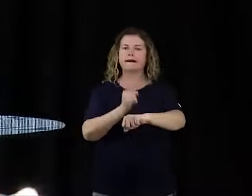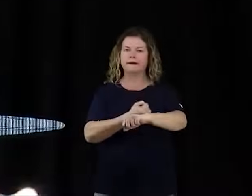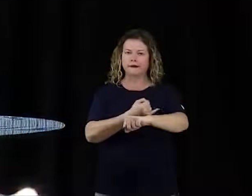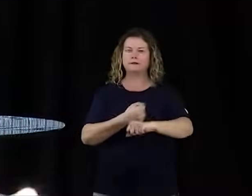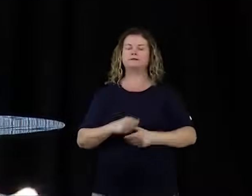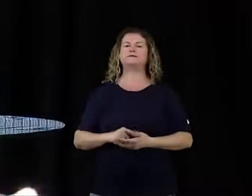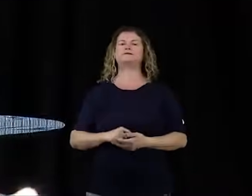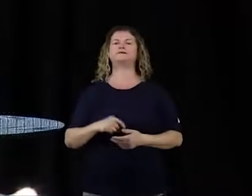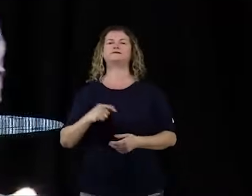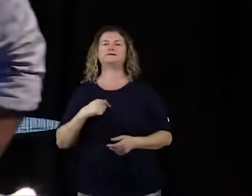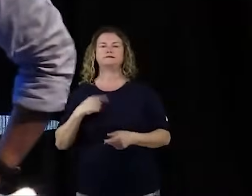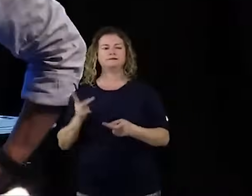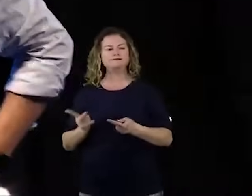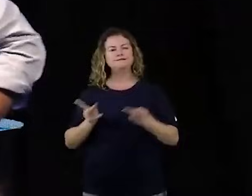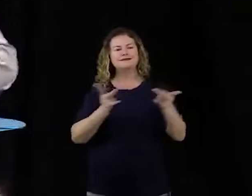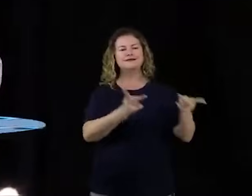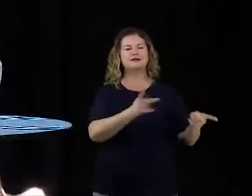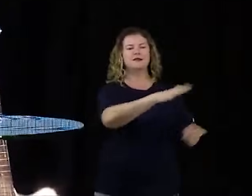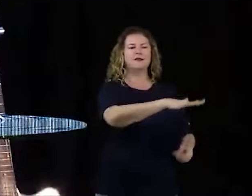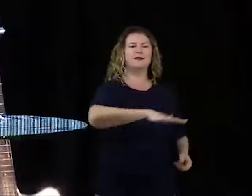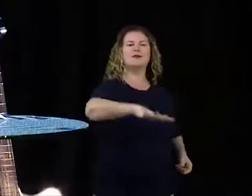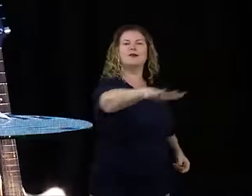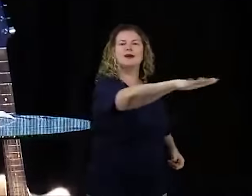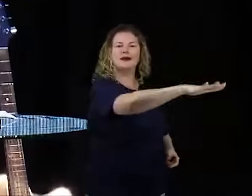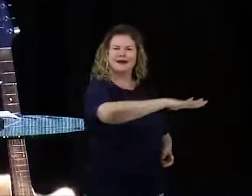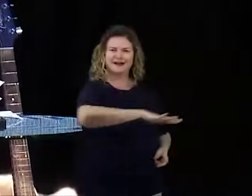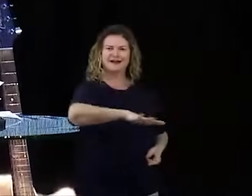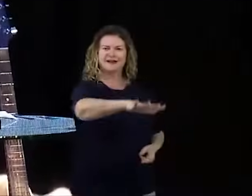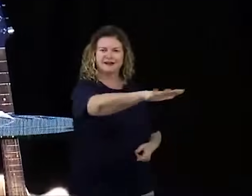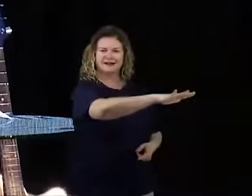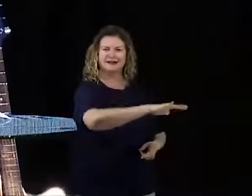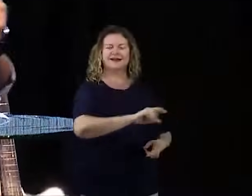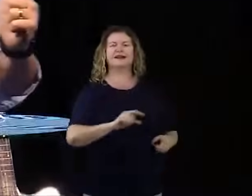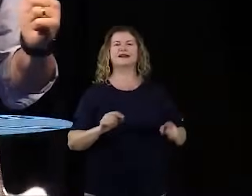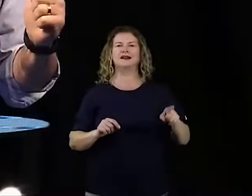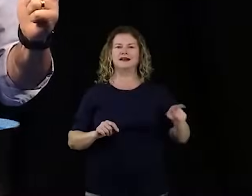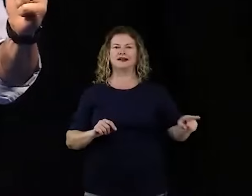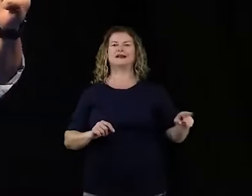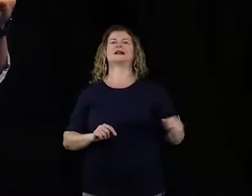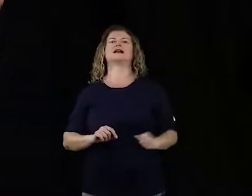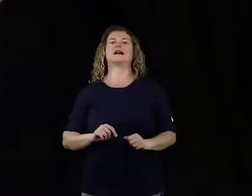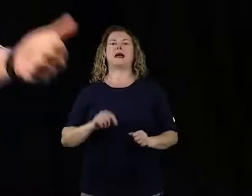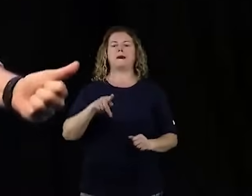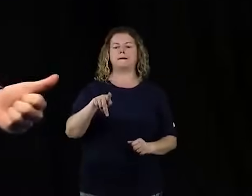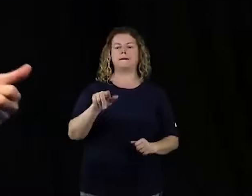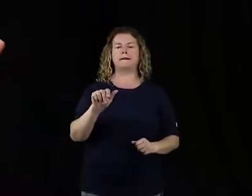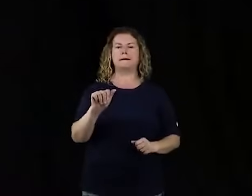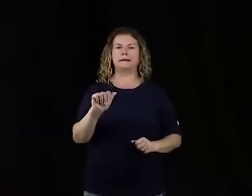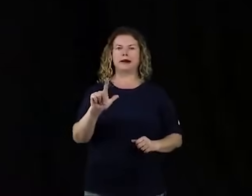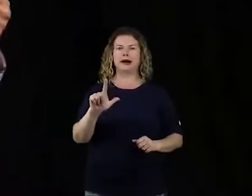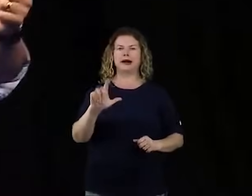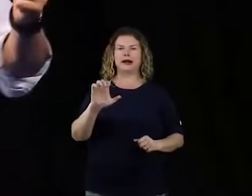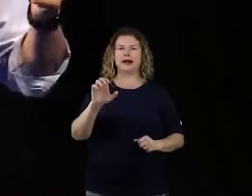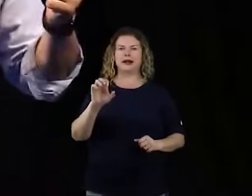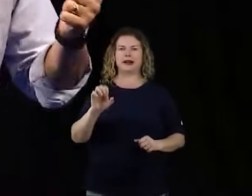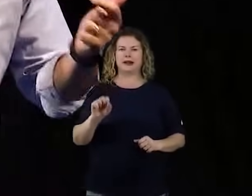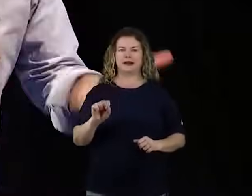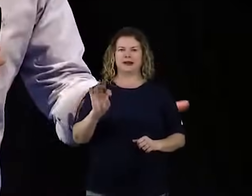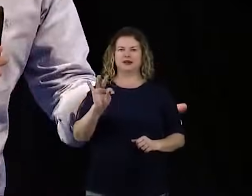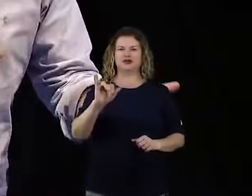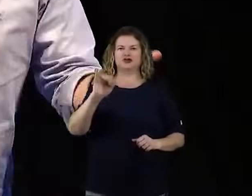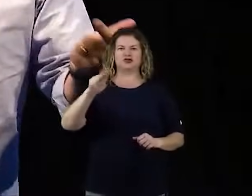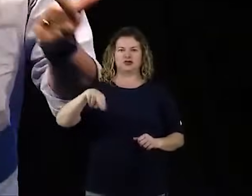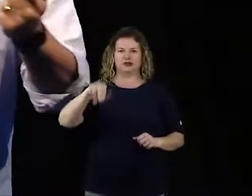territórios chamados da Palestina da autoridade Palestina já fui em Gaza já fui